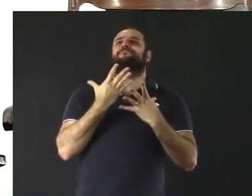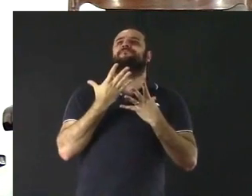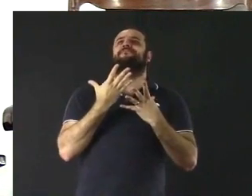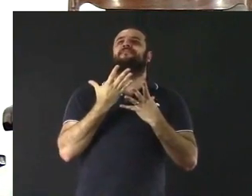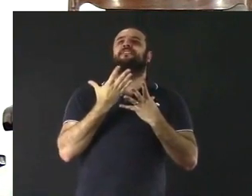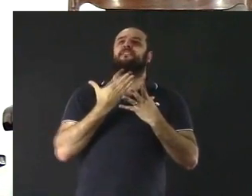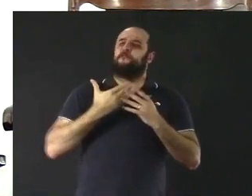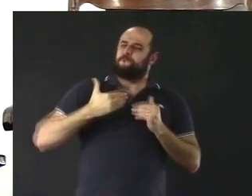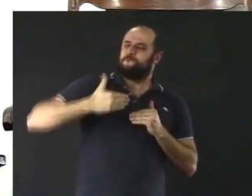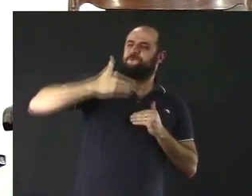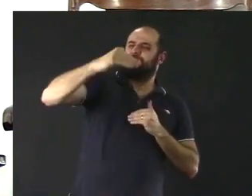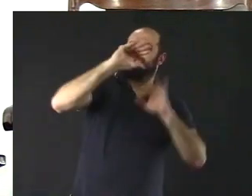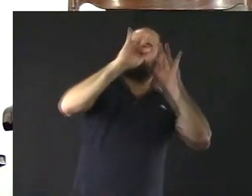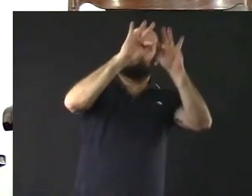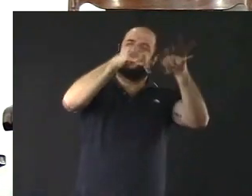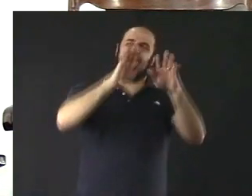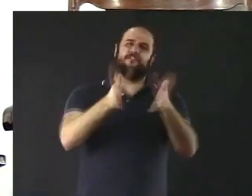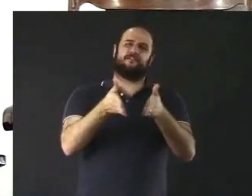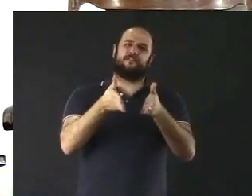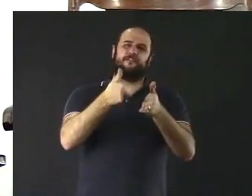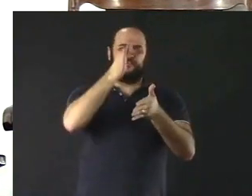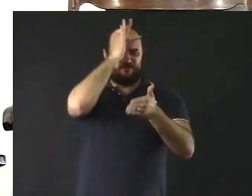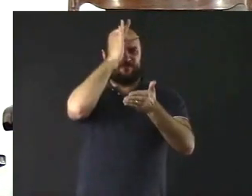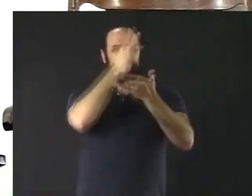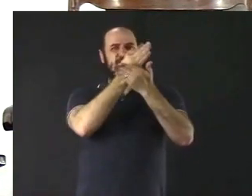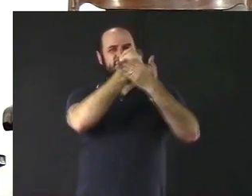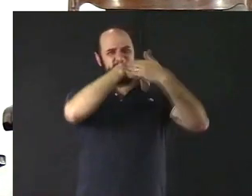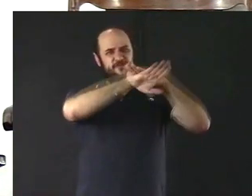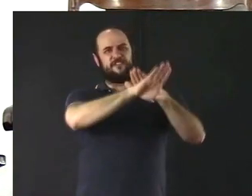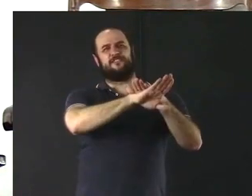completei a carreira, guardei a fé.